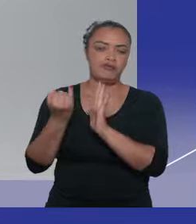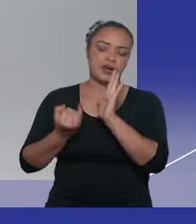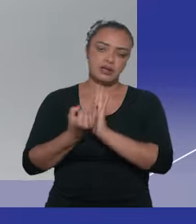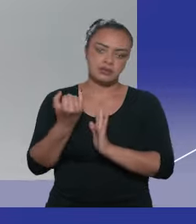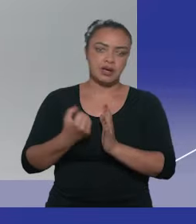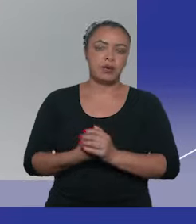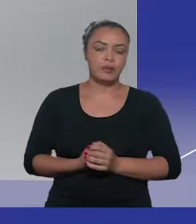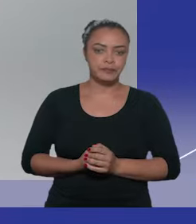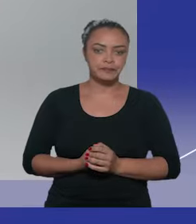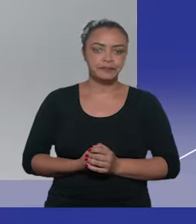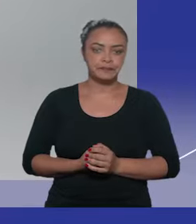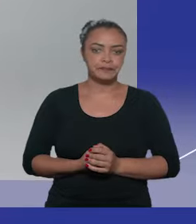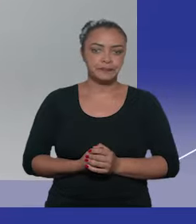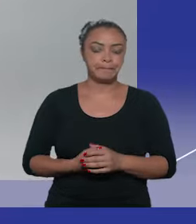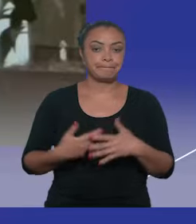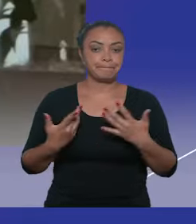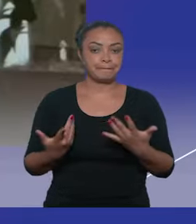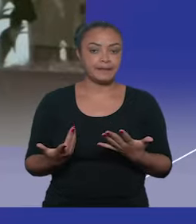de inflação.